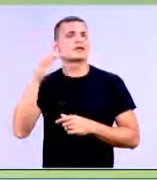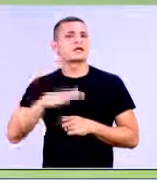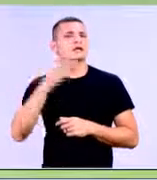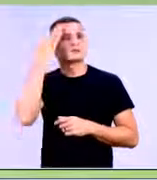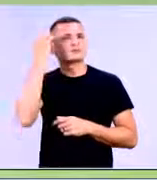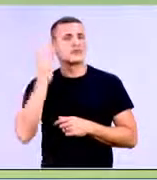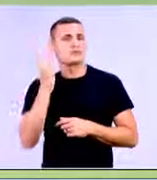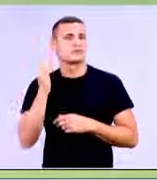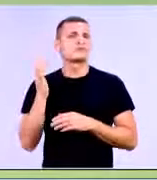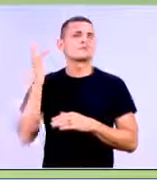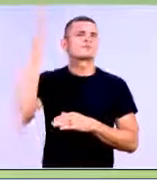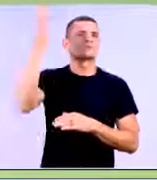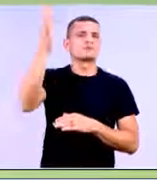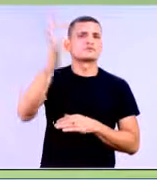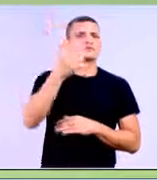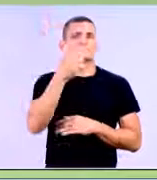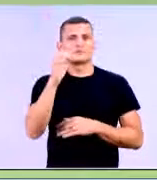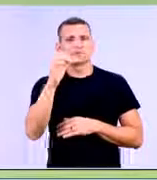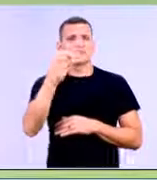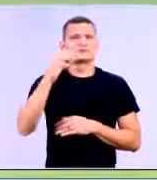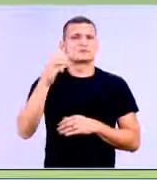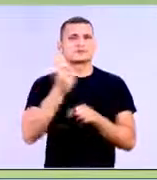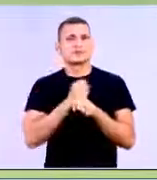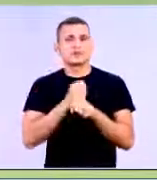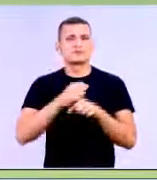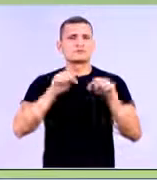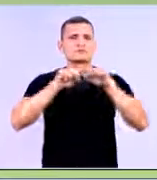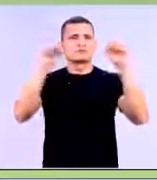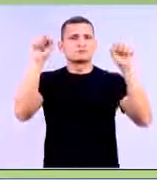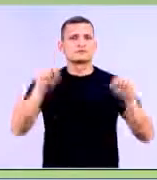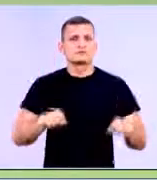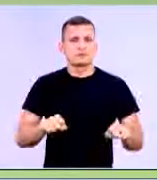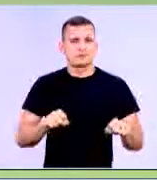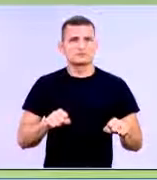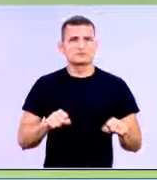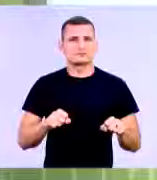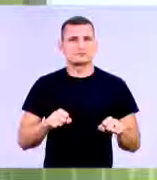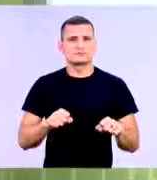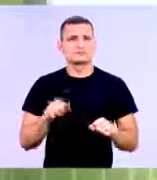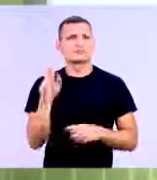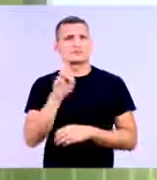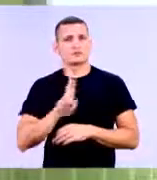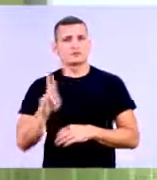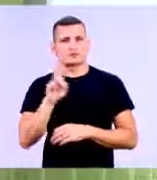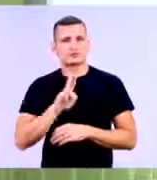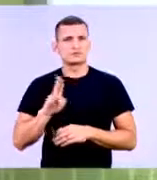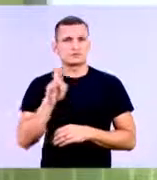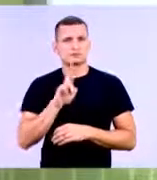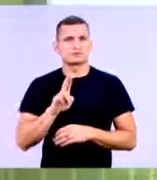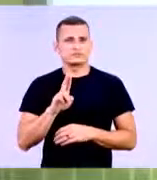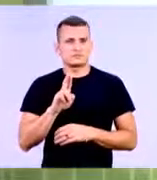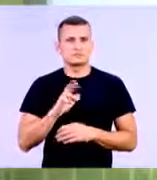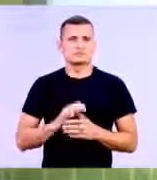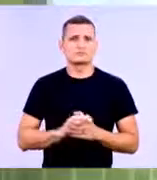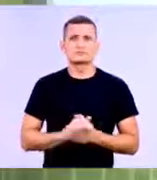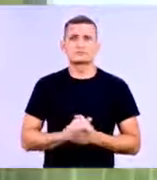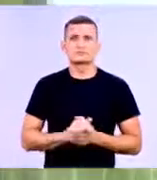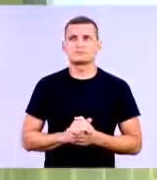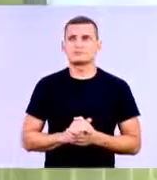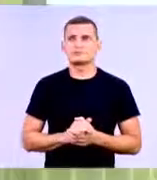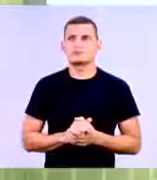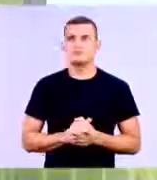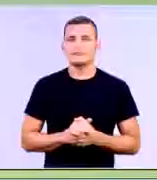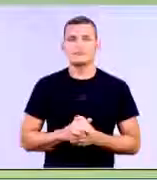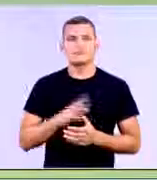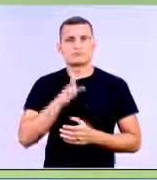a tantos anos, 20, 30 anos, os sistemas fossem ainda estar em uso, ainda em execução. Tá? Então são